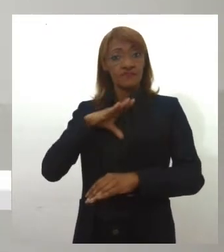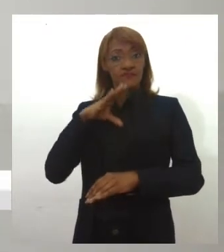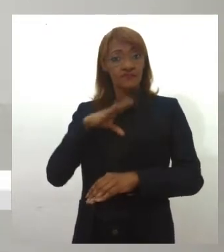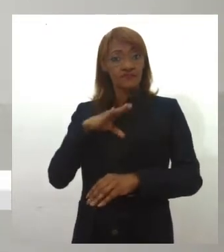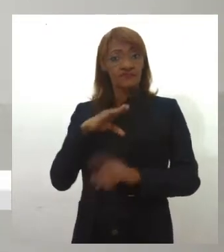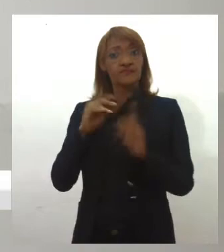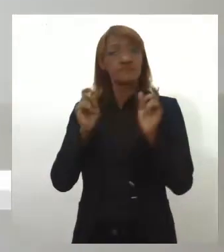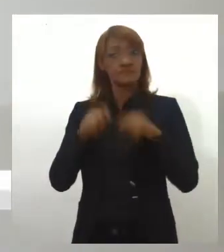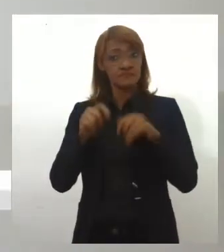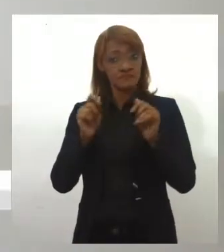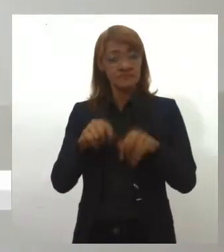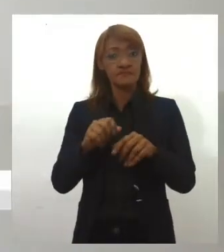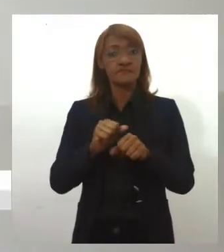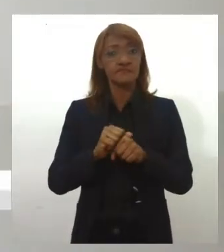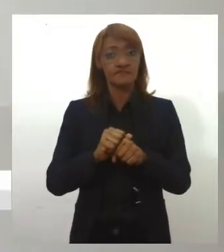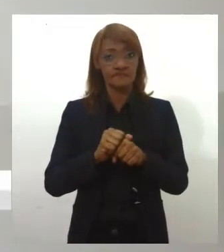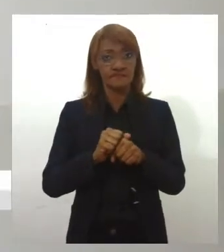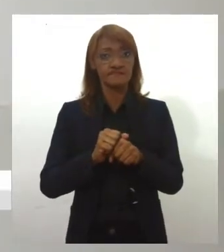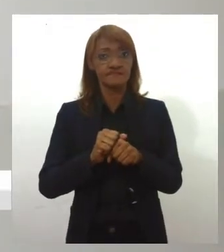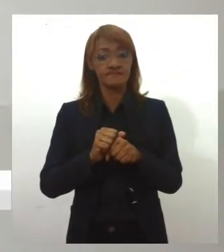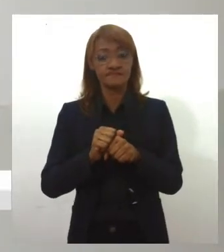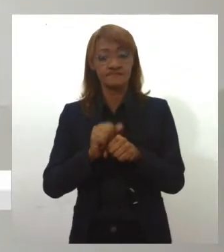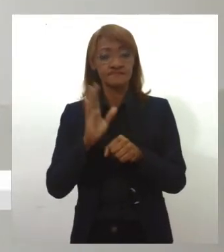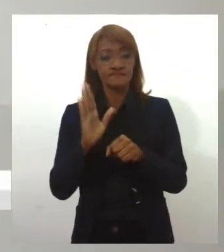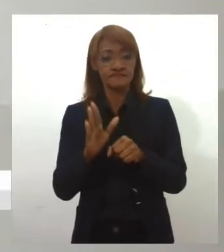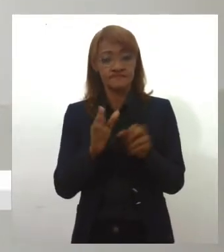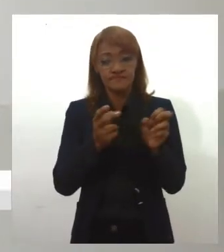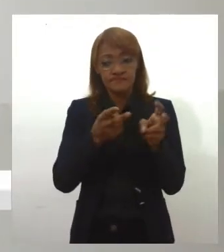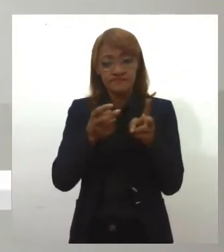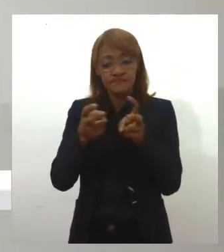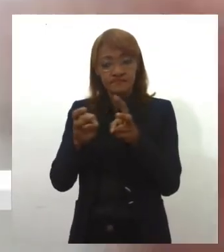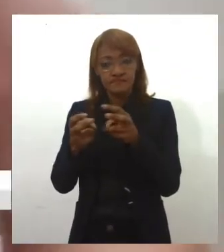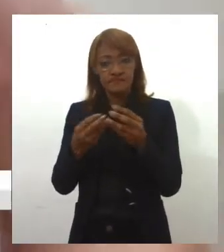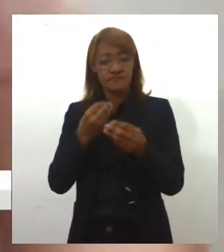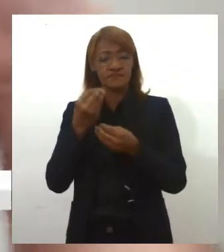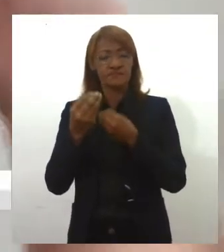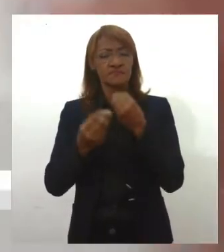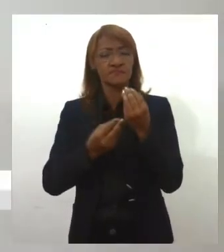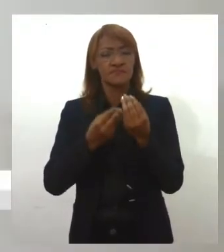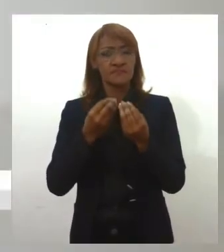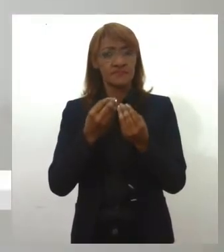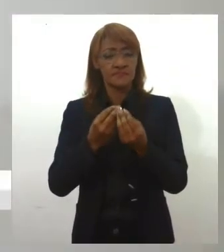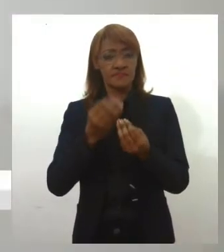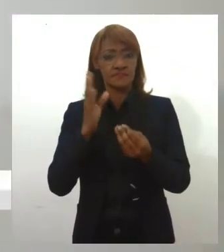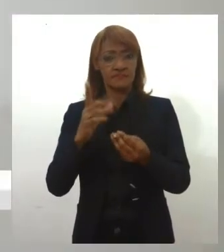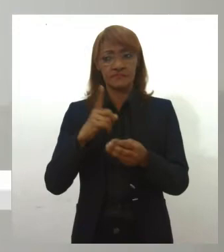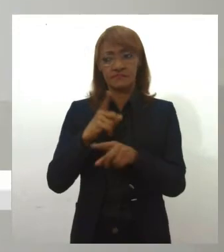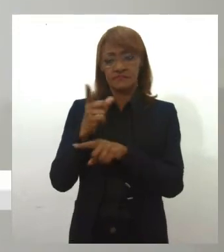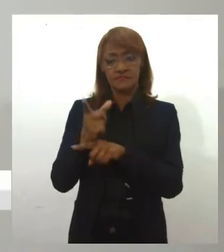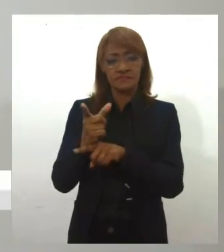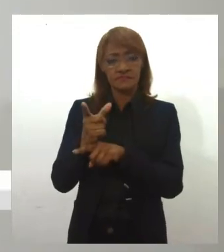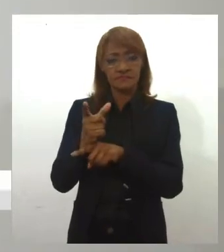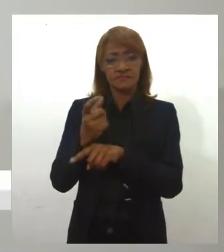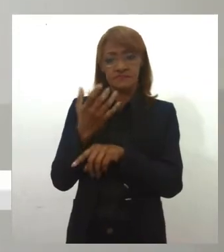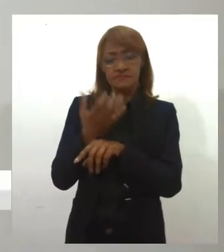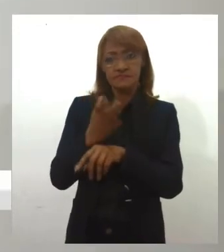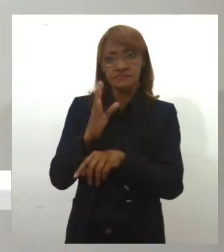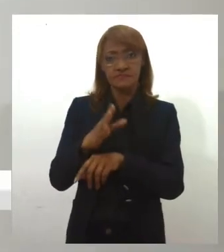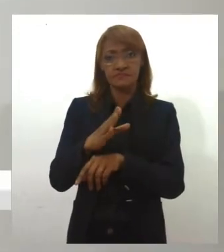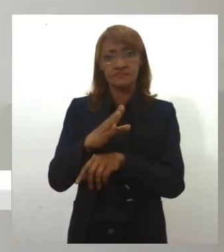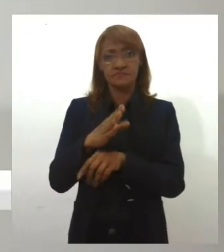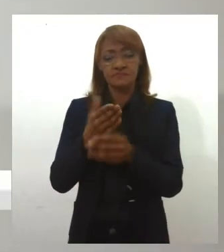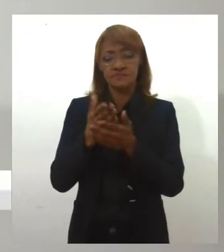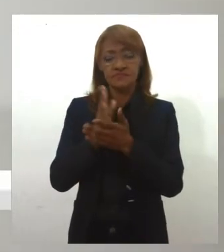já começa a colocar aquela matéria que às vezes é chata para o adolescente, sim, dentro do que ele vai